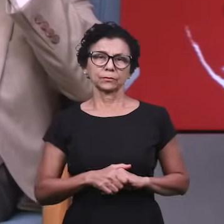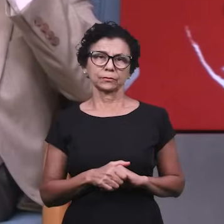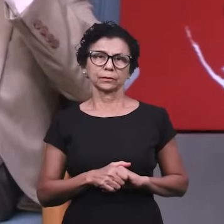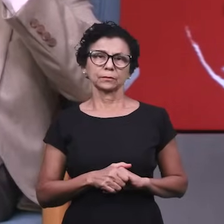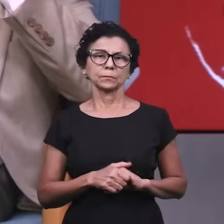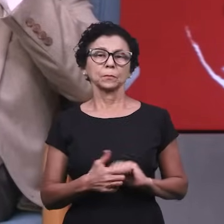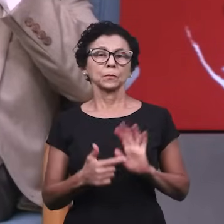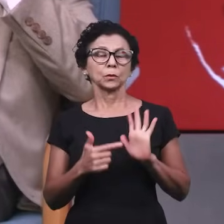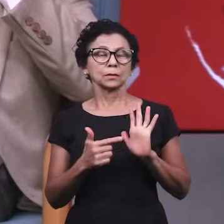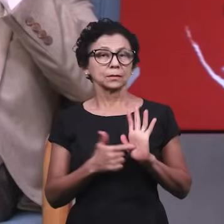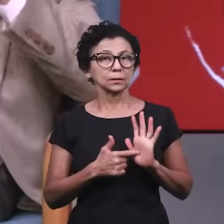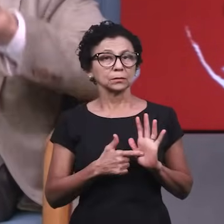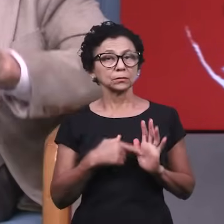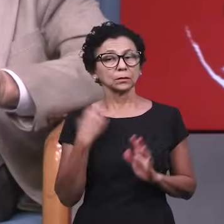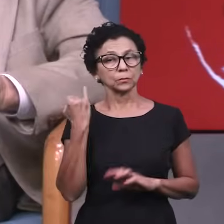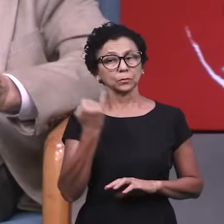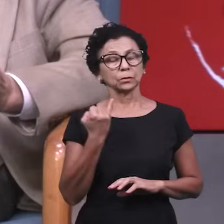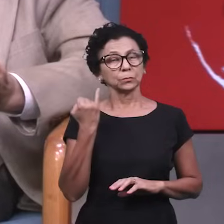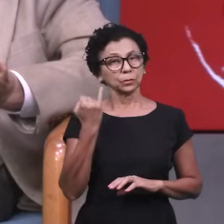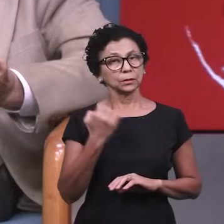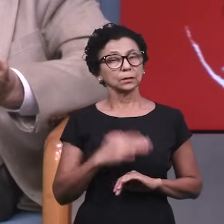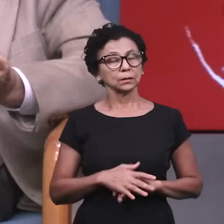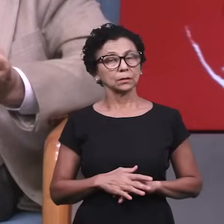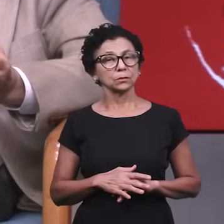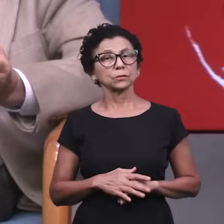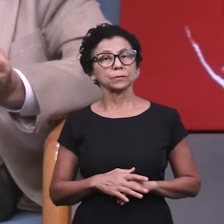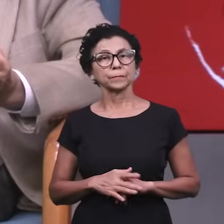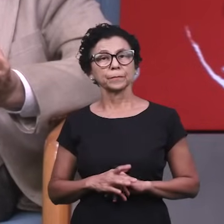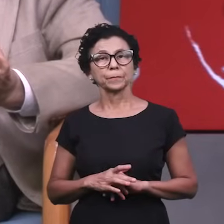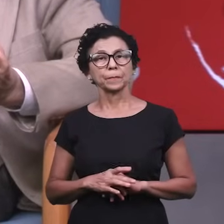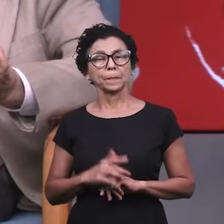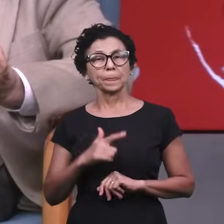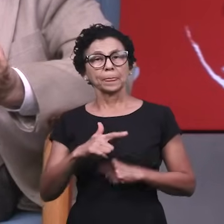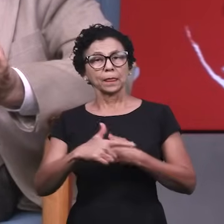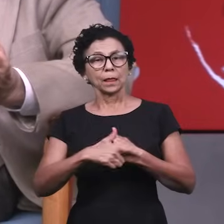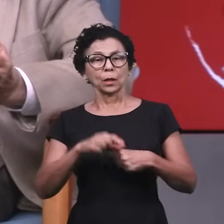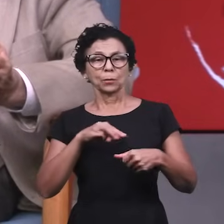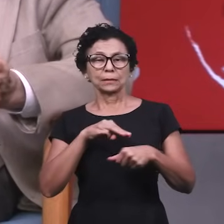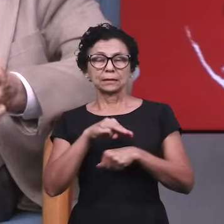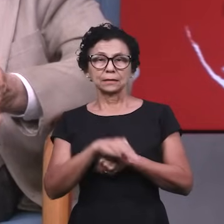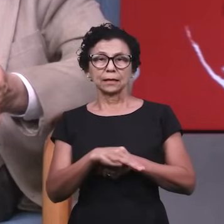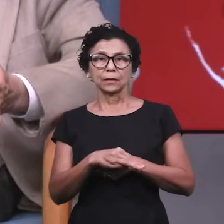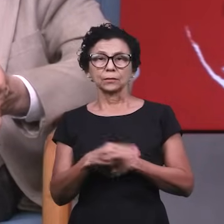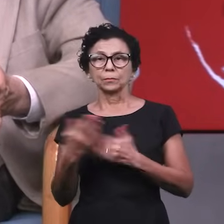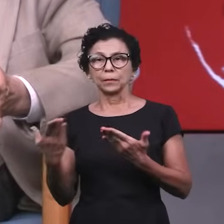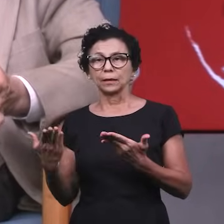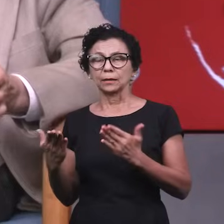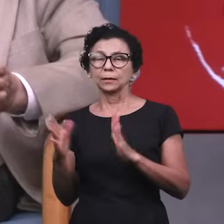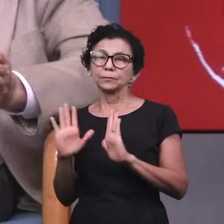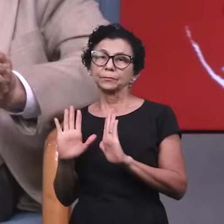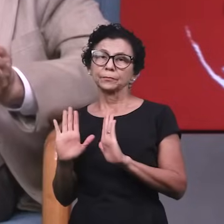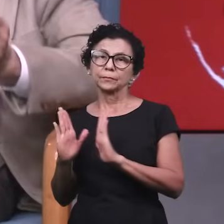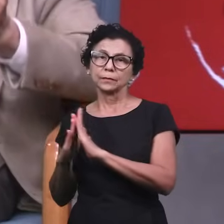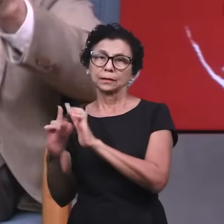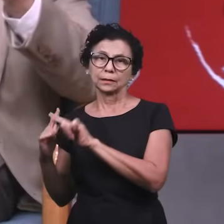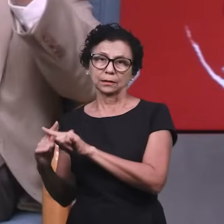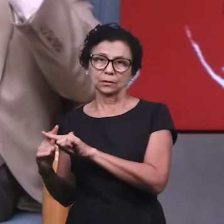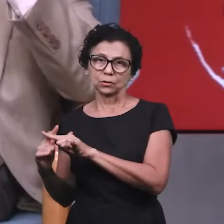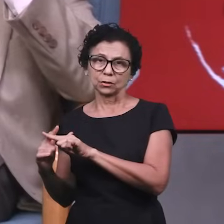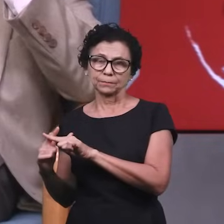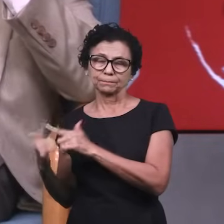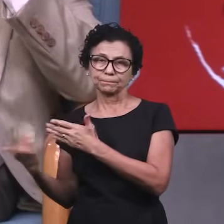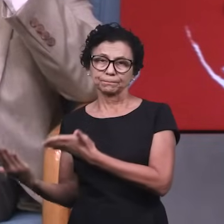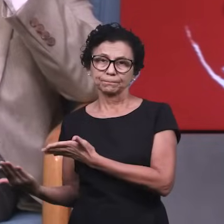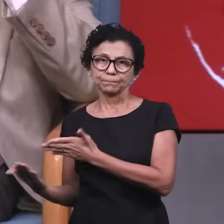para a função que exerce na vida da igreja. Então nós vamos